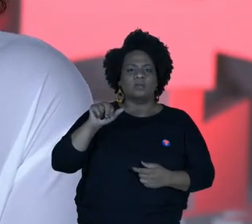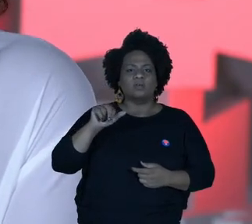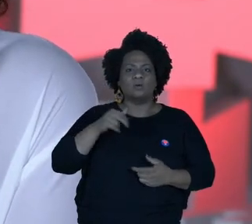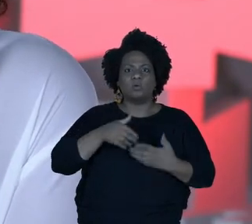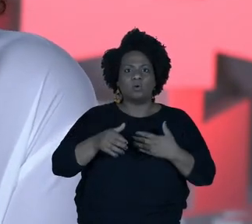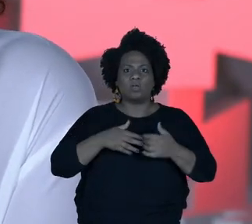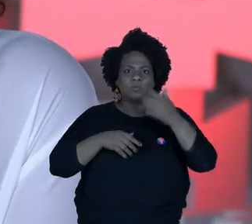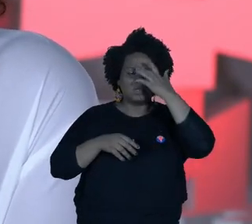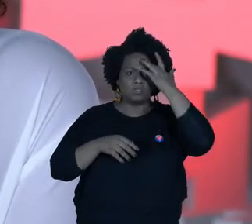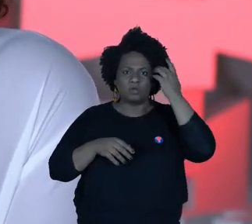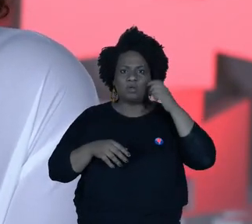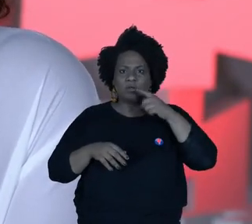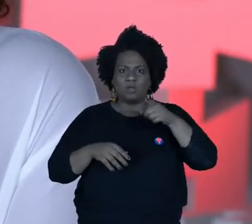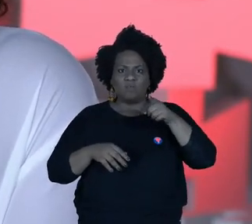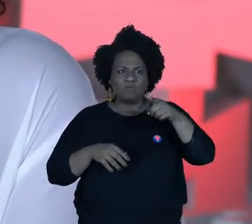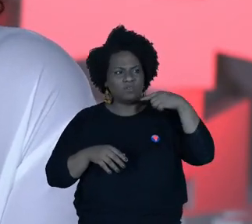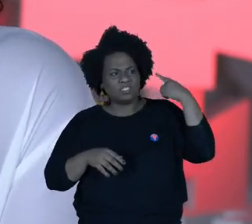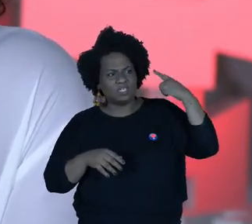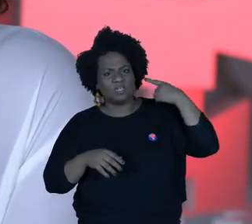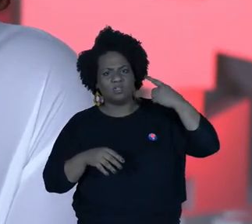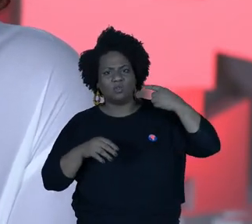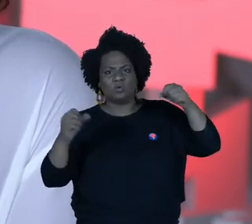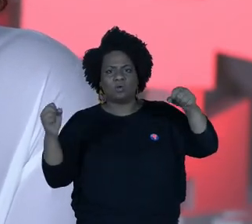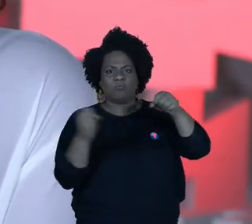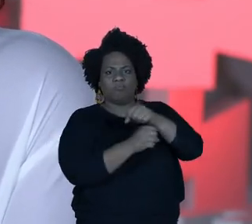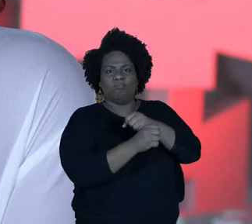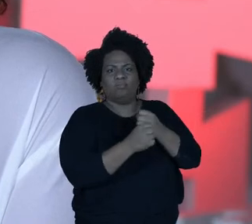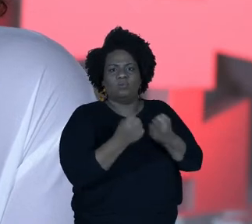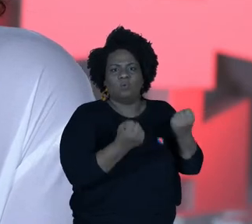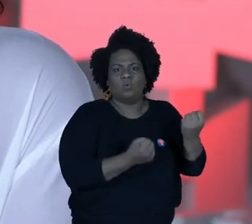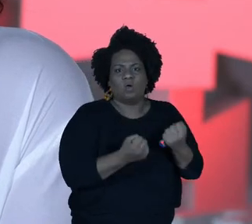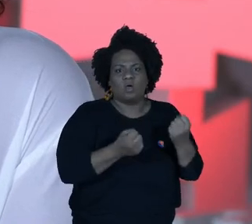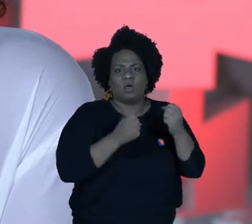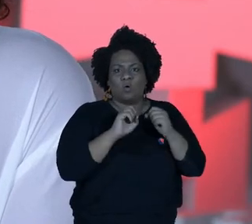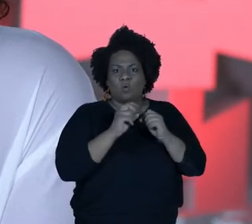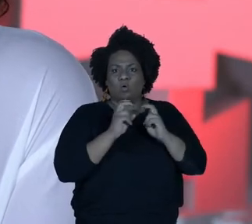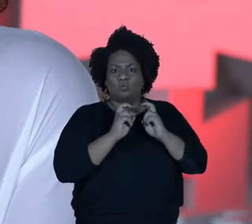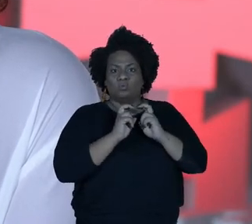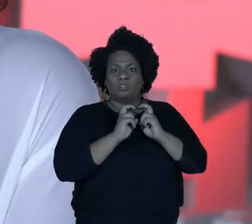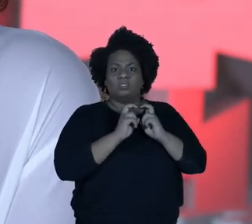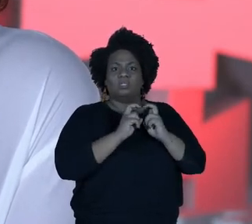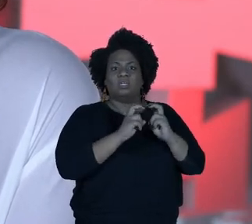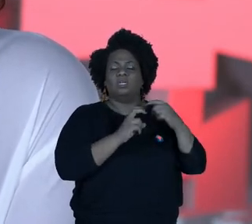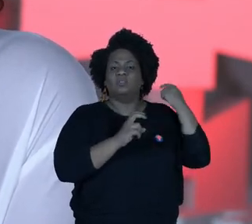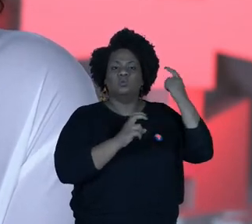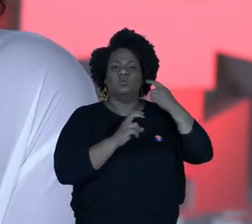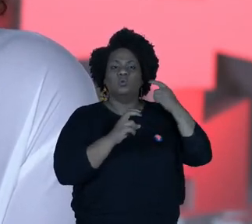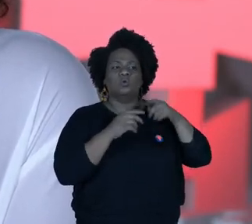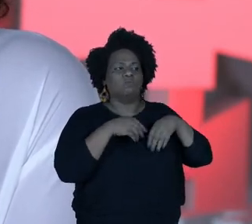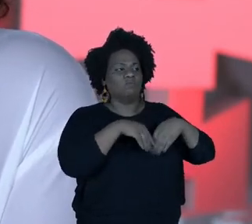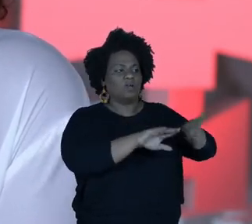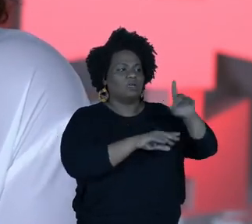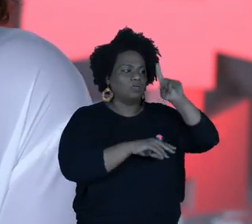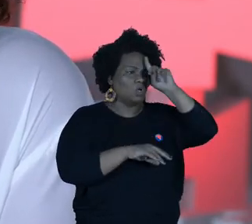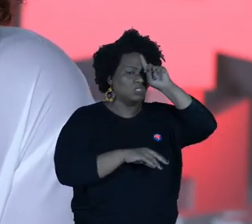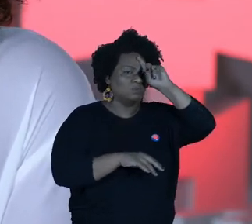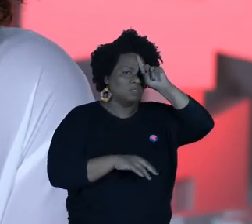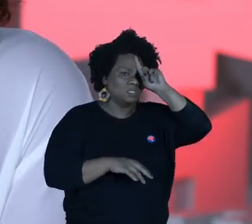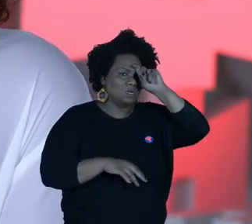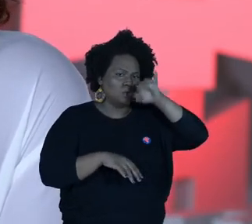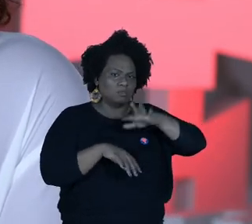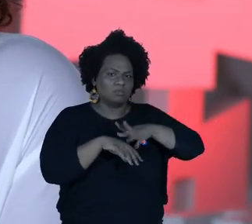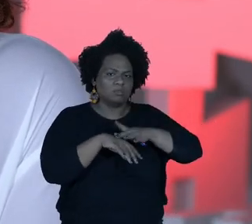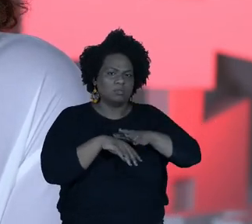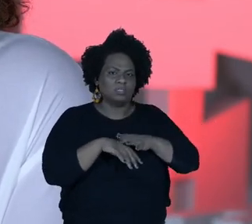lhe enfiar num carro, lhe enfiar num trem, no trem dos loucos, e mandar para o hospício. Então, para os hospícios